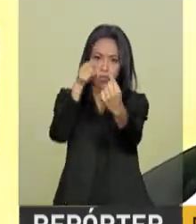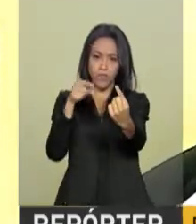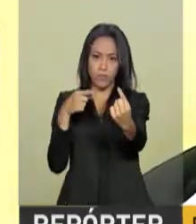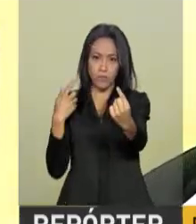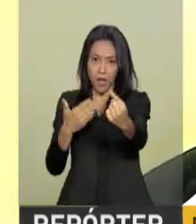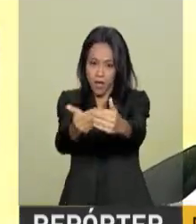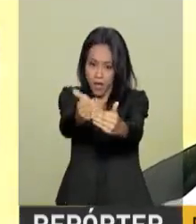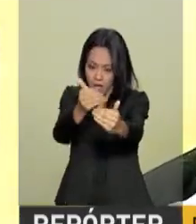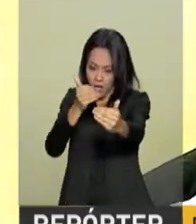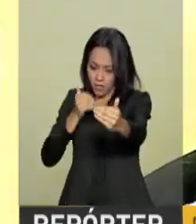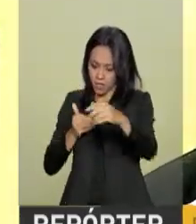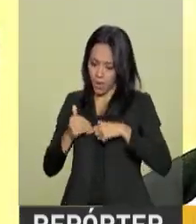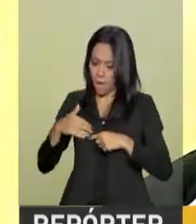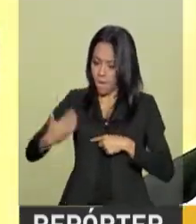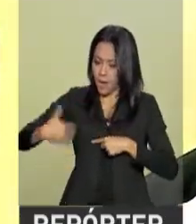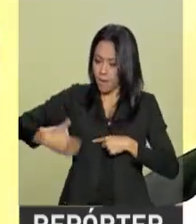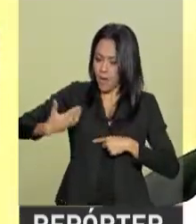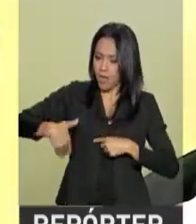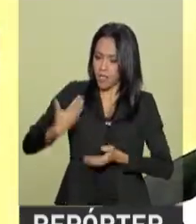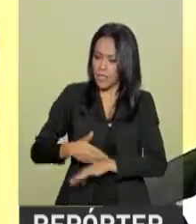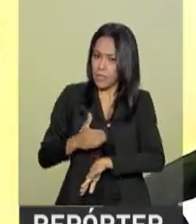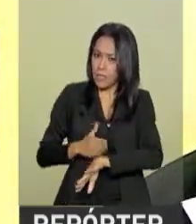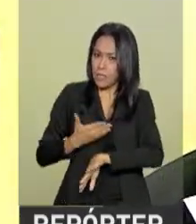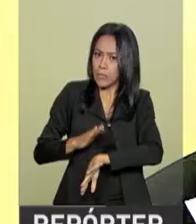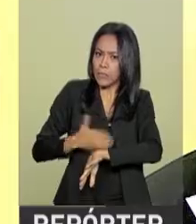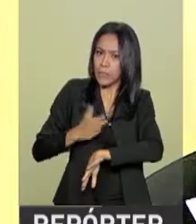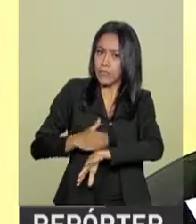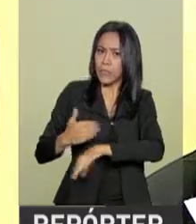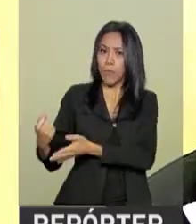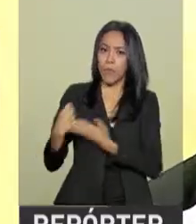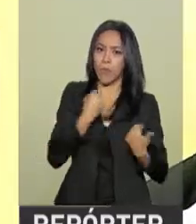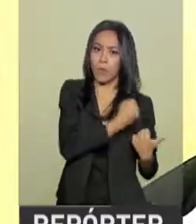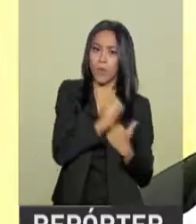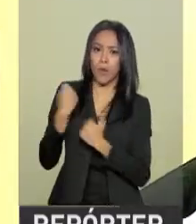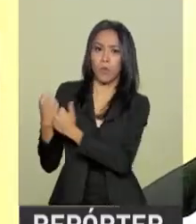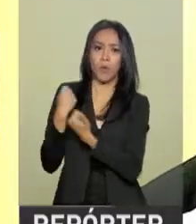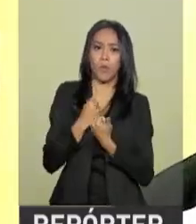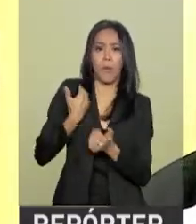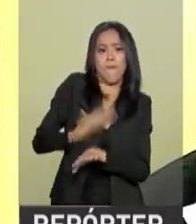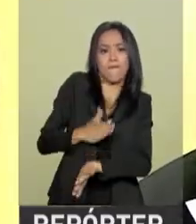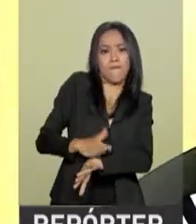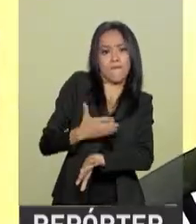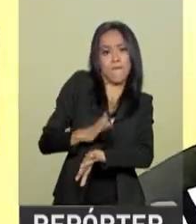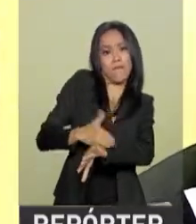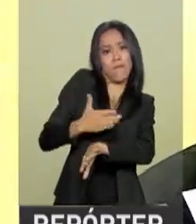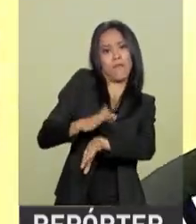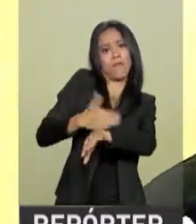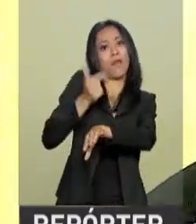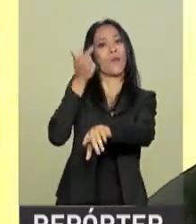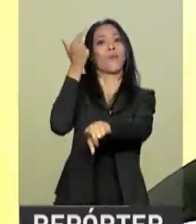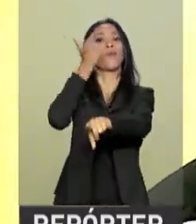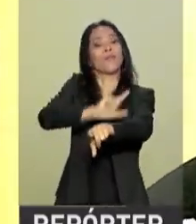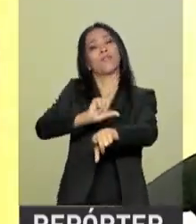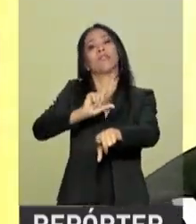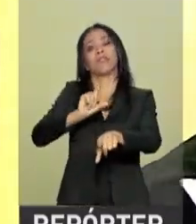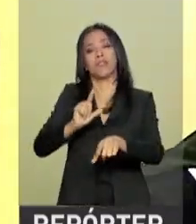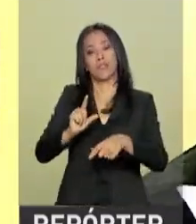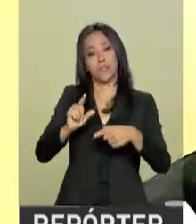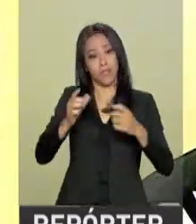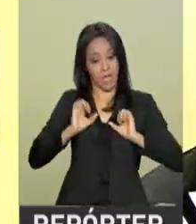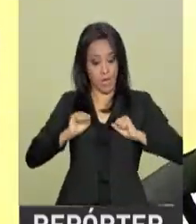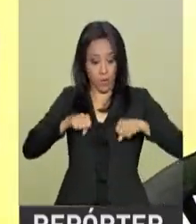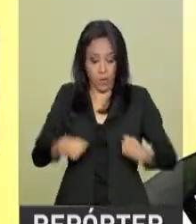tentar realmente investindo você tem que tá sendo apoiado para que tudo seja possível né recuperação seja a melhor maneira